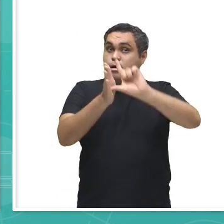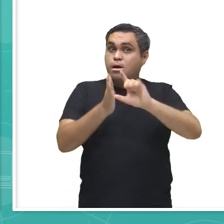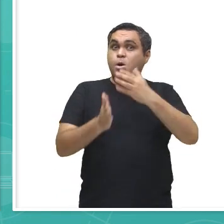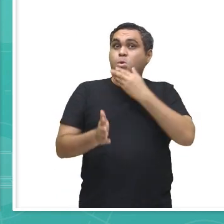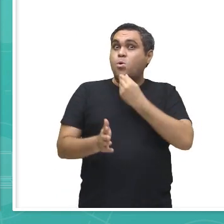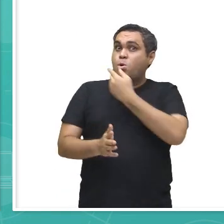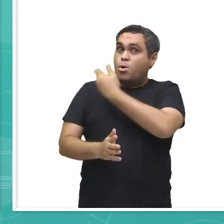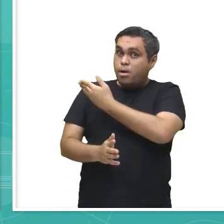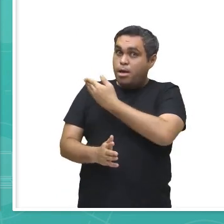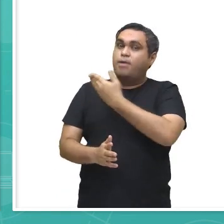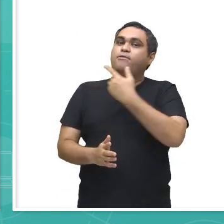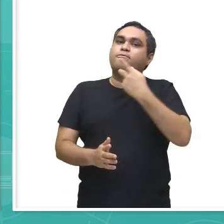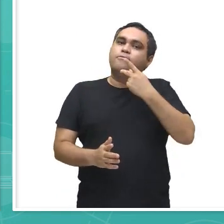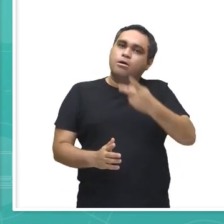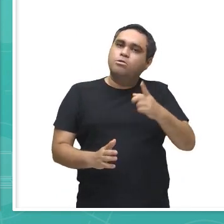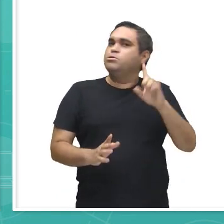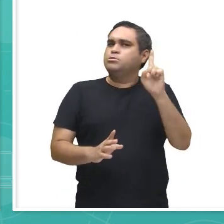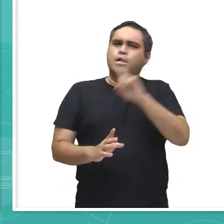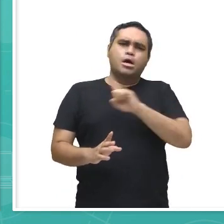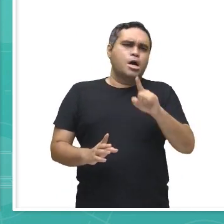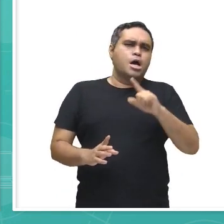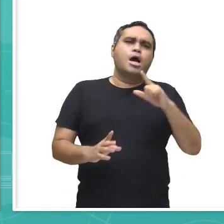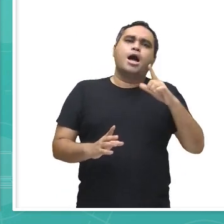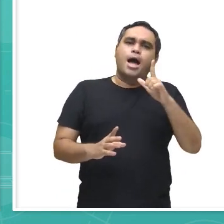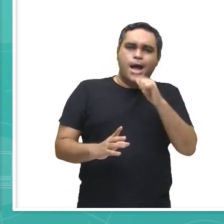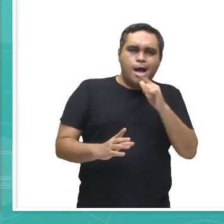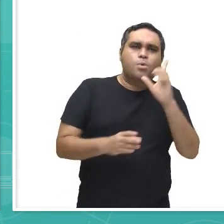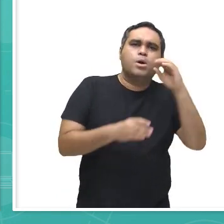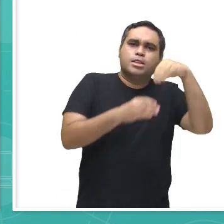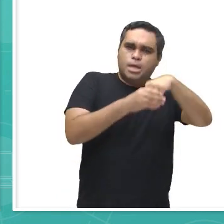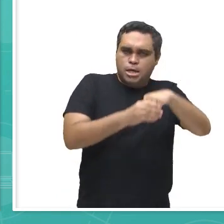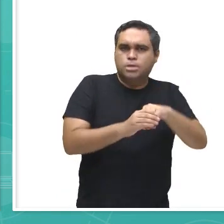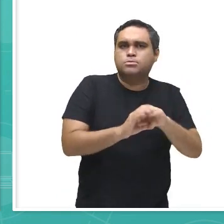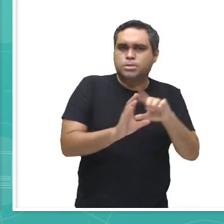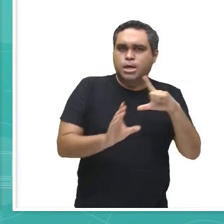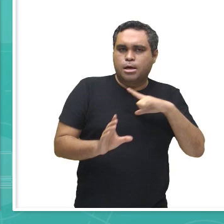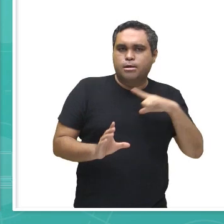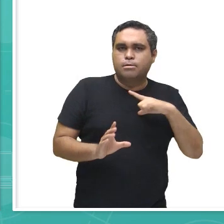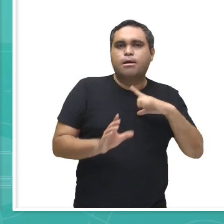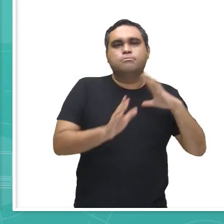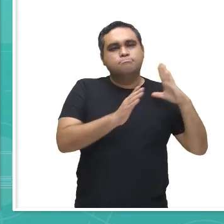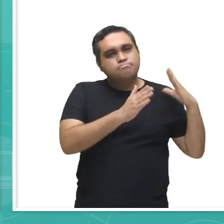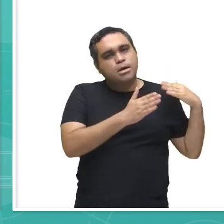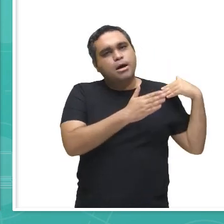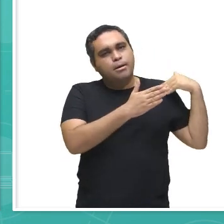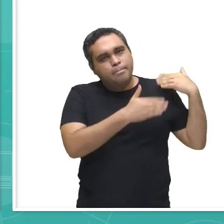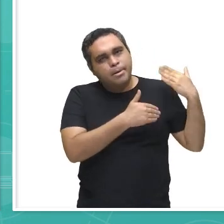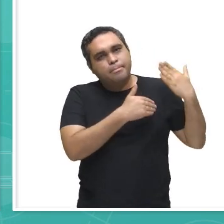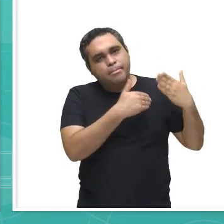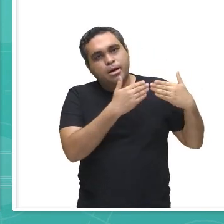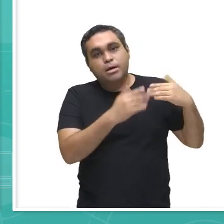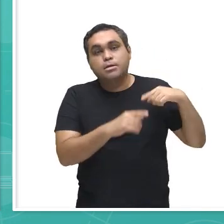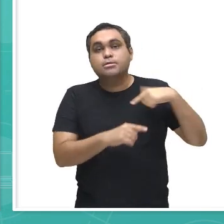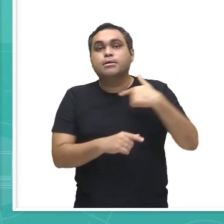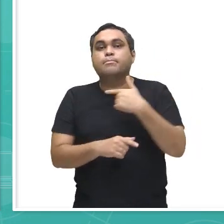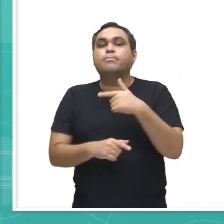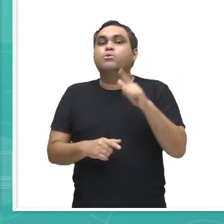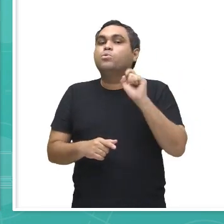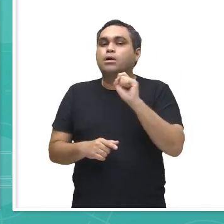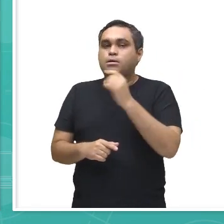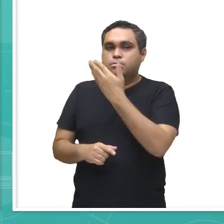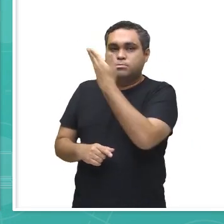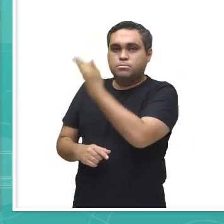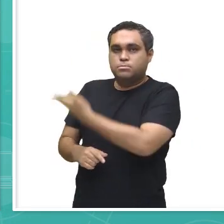por água. Mas depois a gente vai observar, olha só, a gente vai observar aqui na nossa próxima